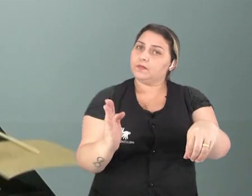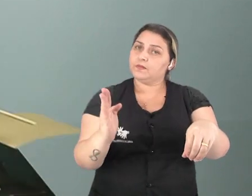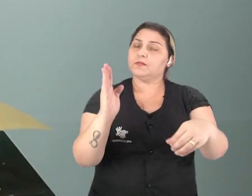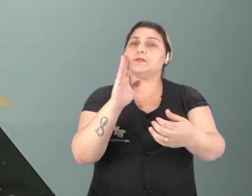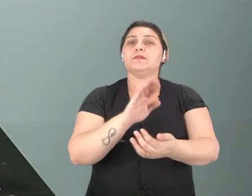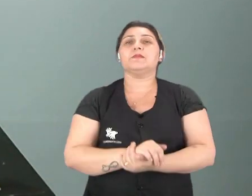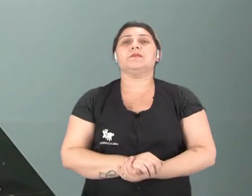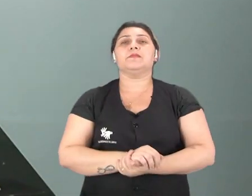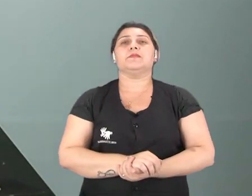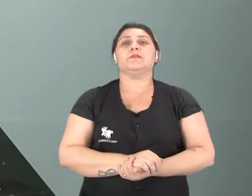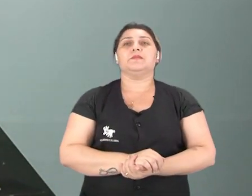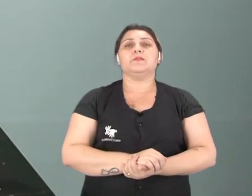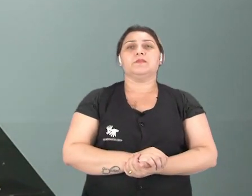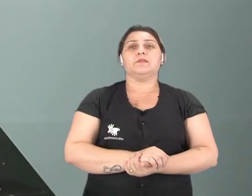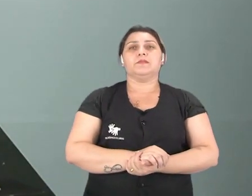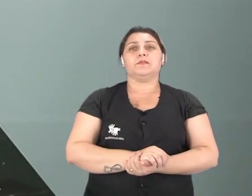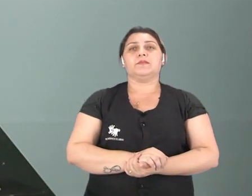Brasil,